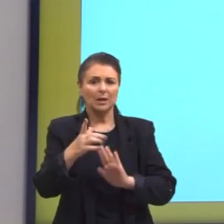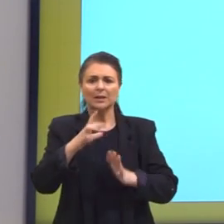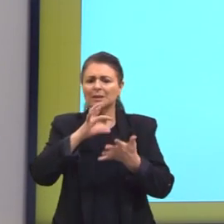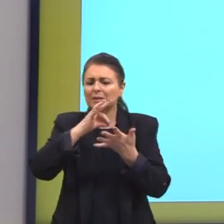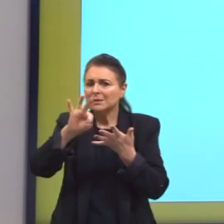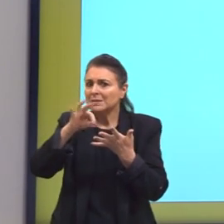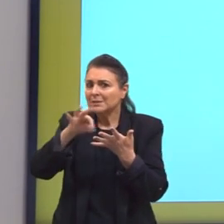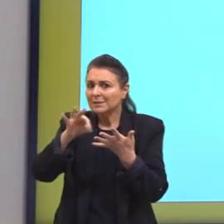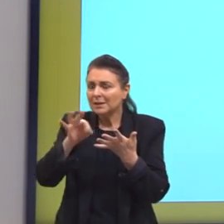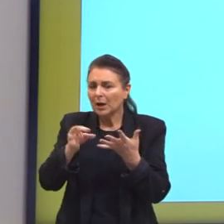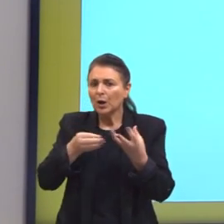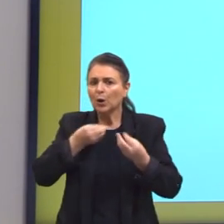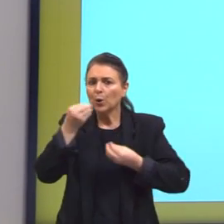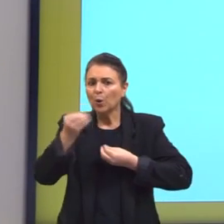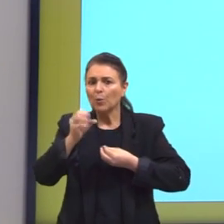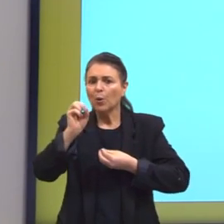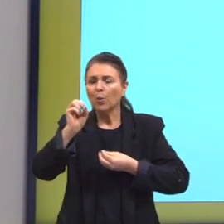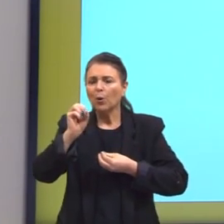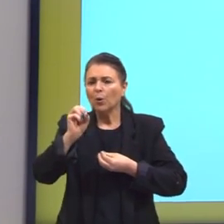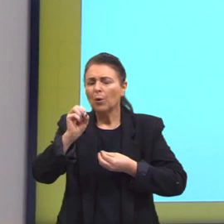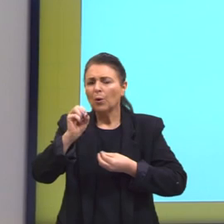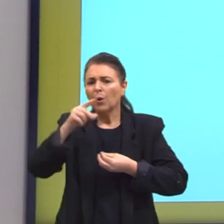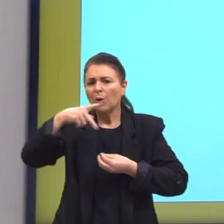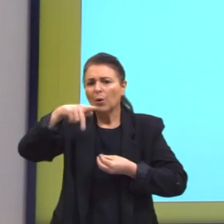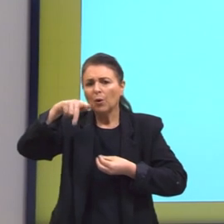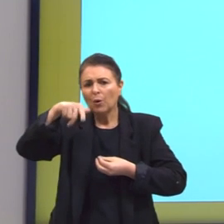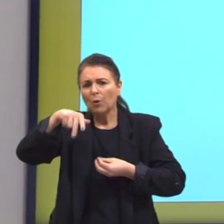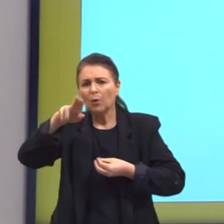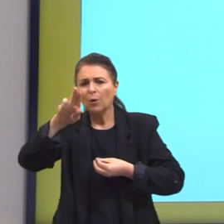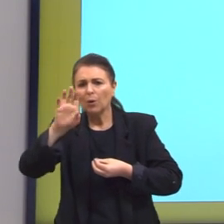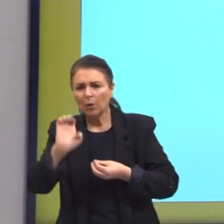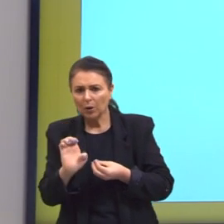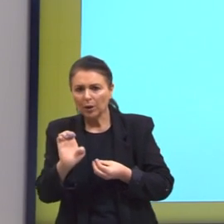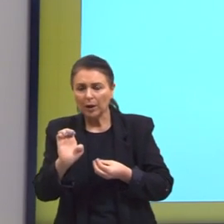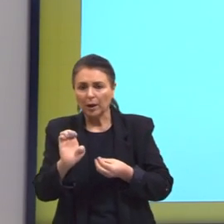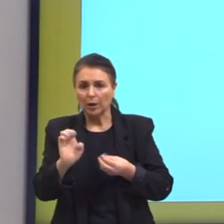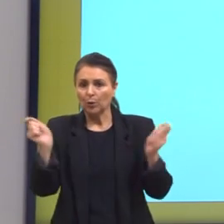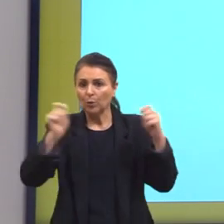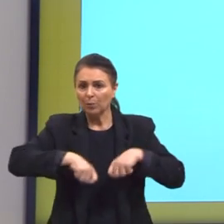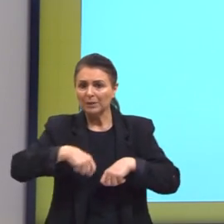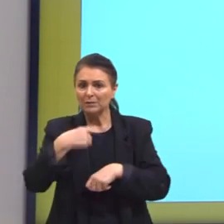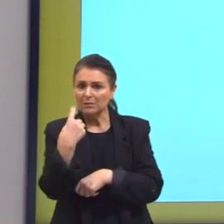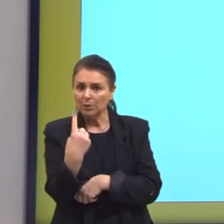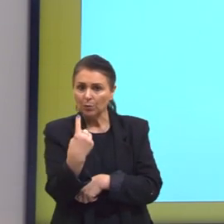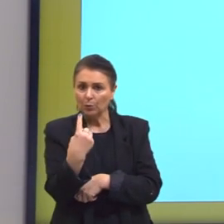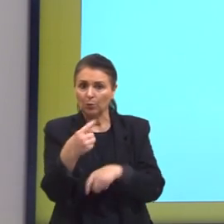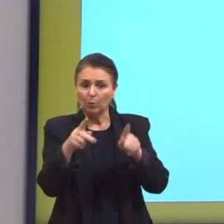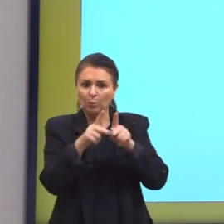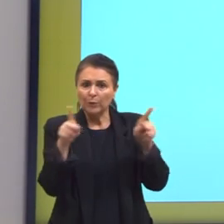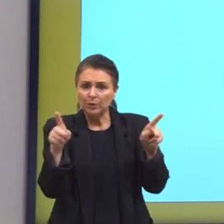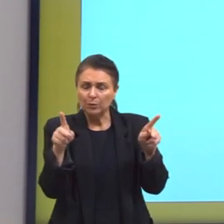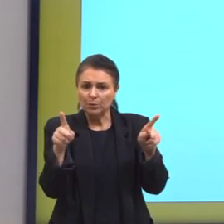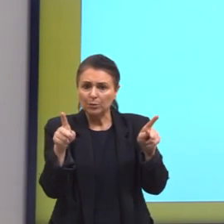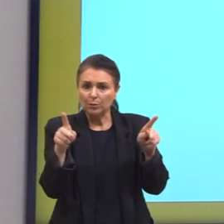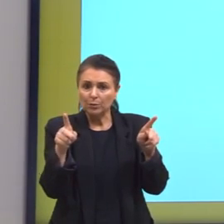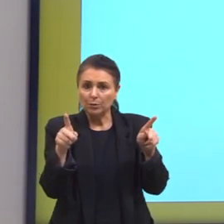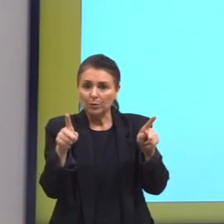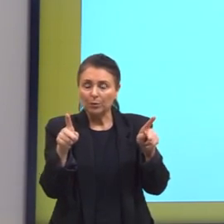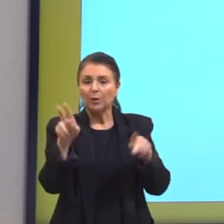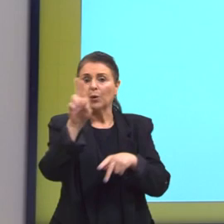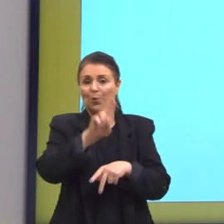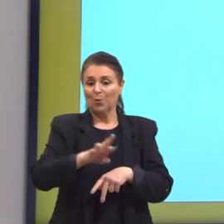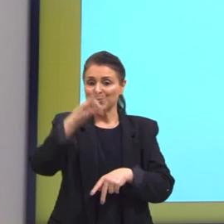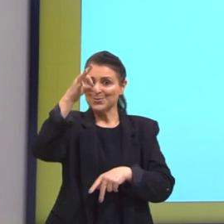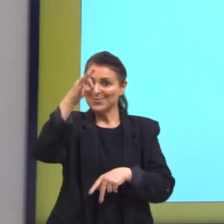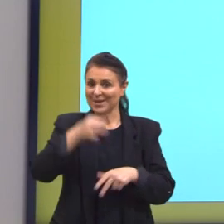destacado como Ok em relação a competência esse período aqui é que ele tem o uso